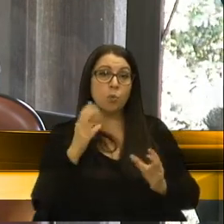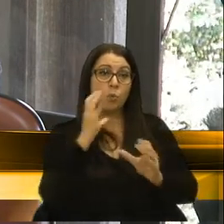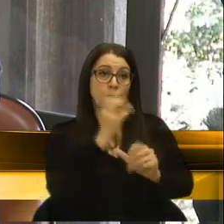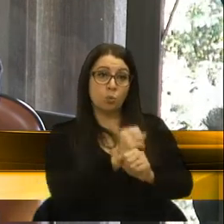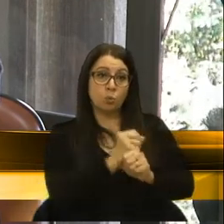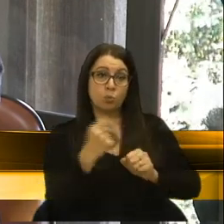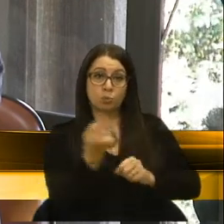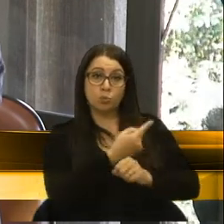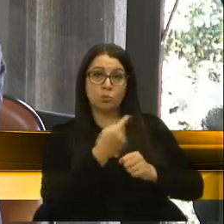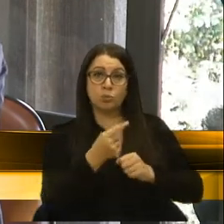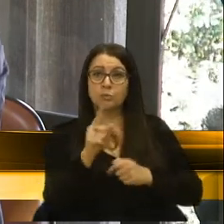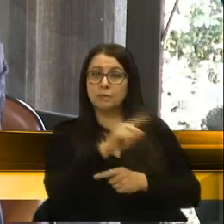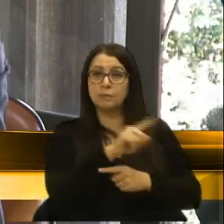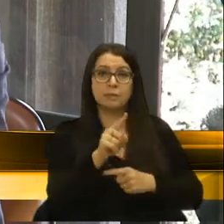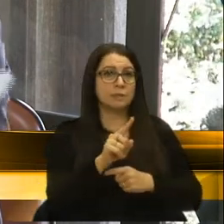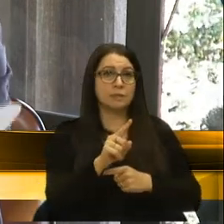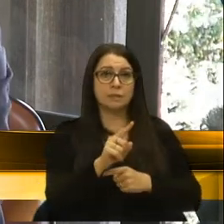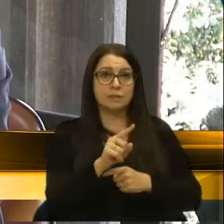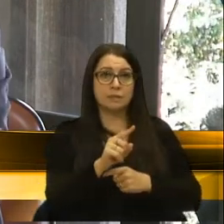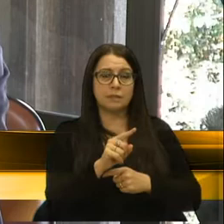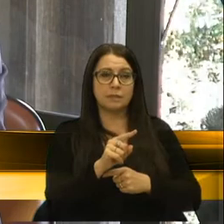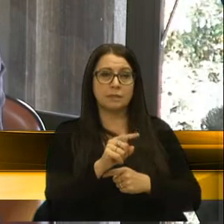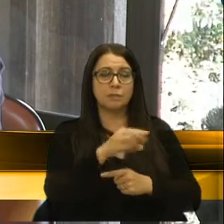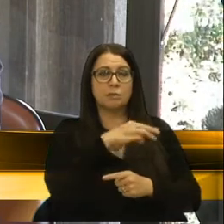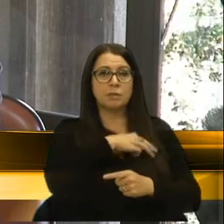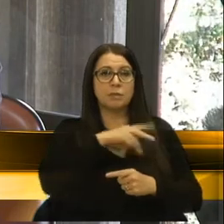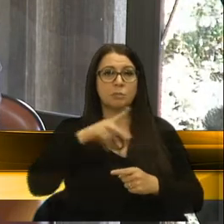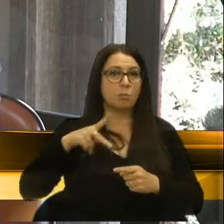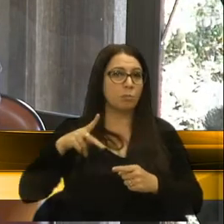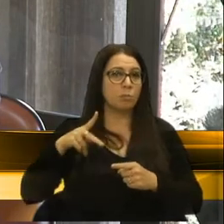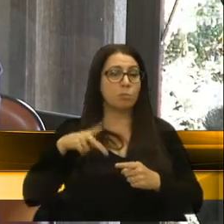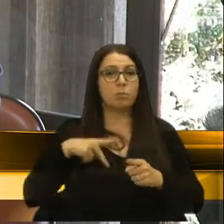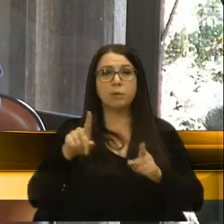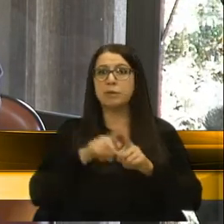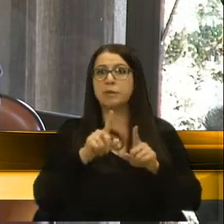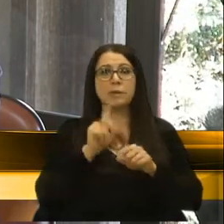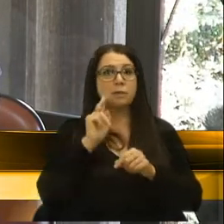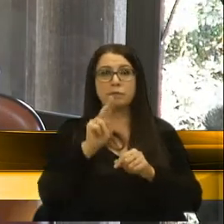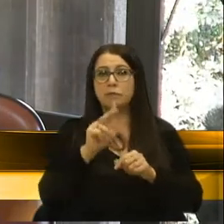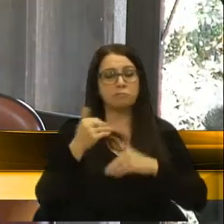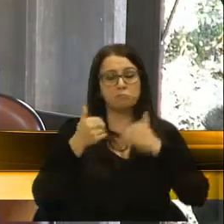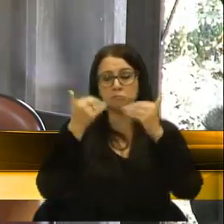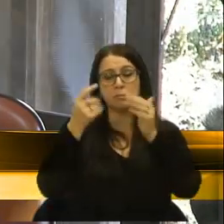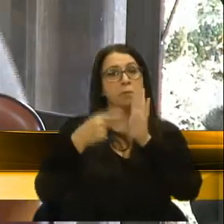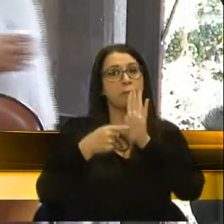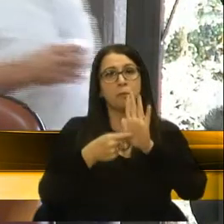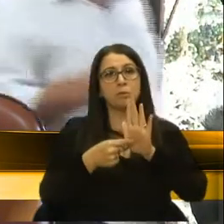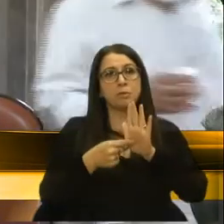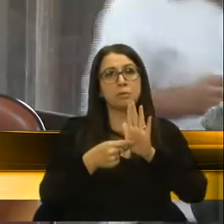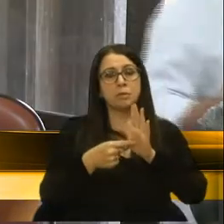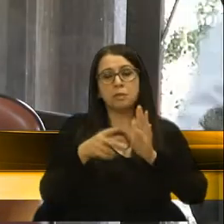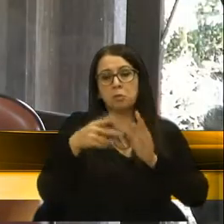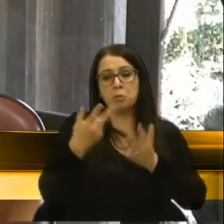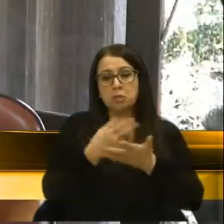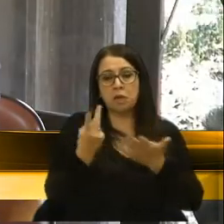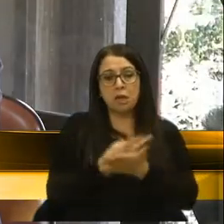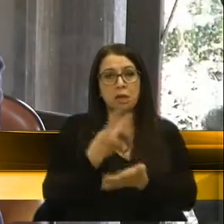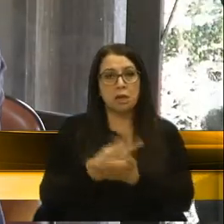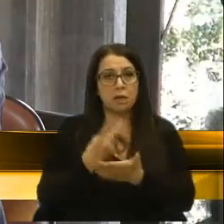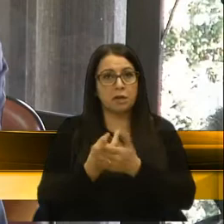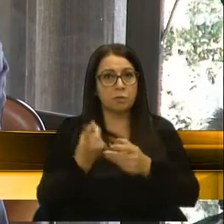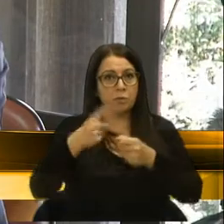os autores do Ministério Público, não lograram êxito em demonstrar a irregularidade do Convênio